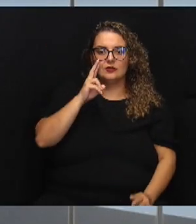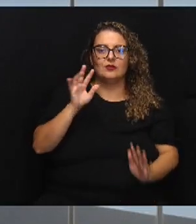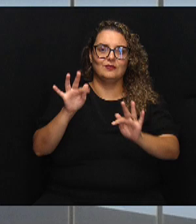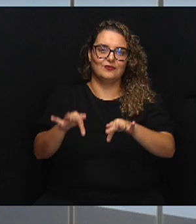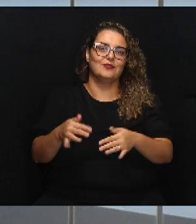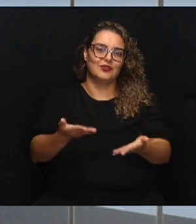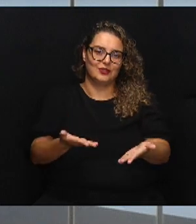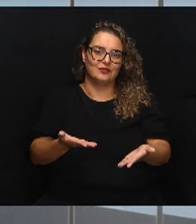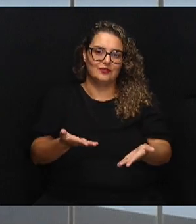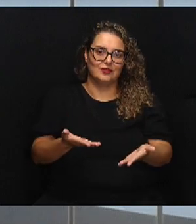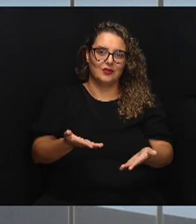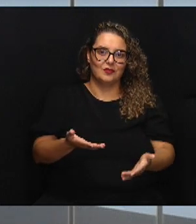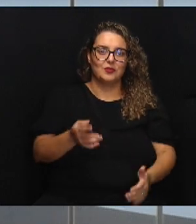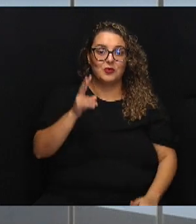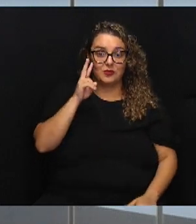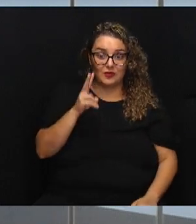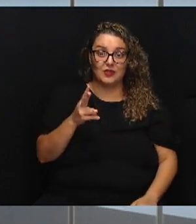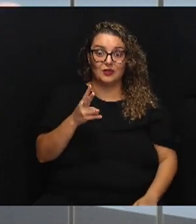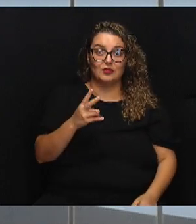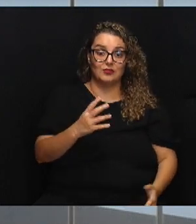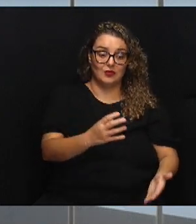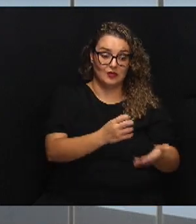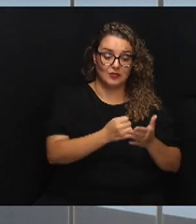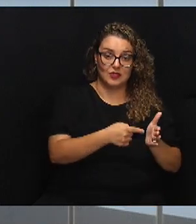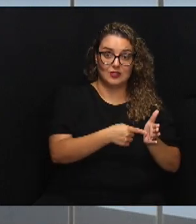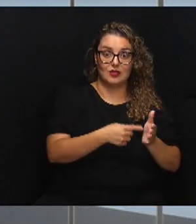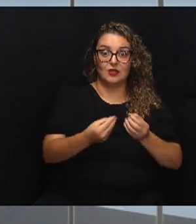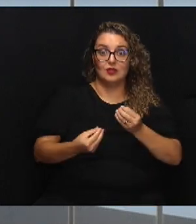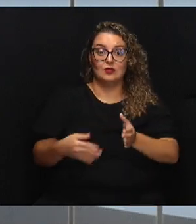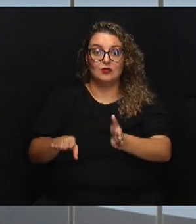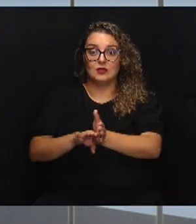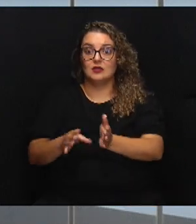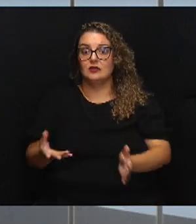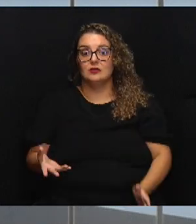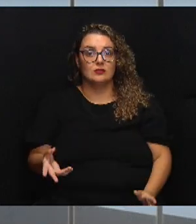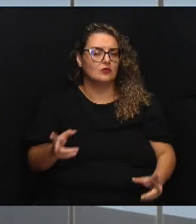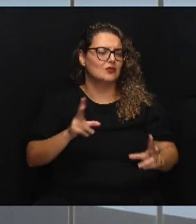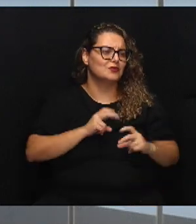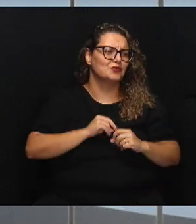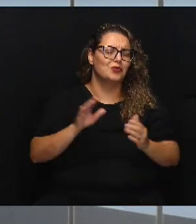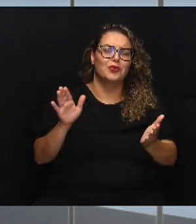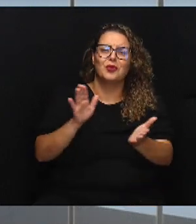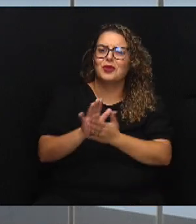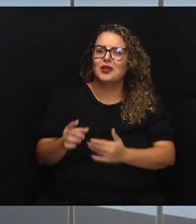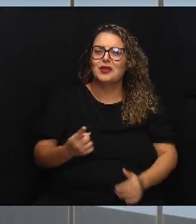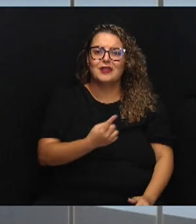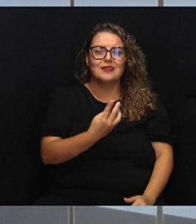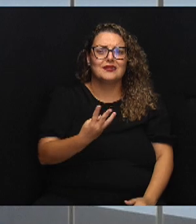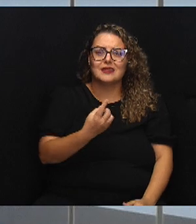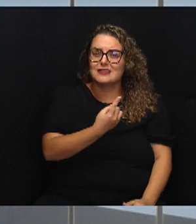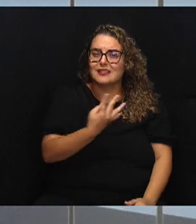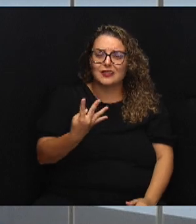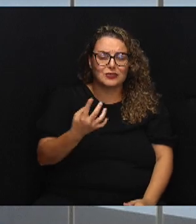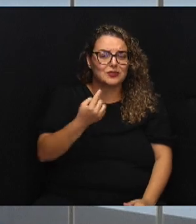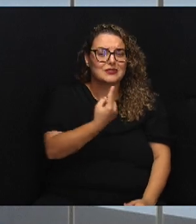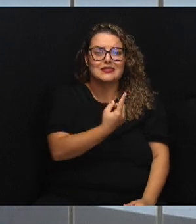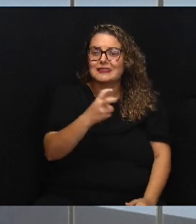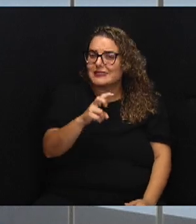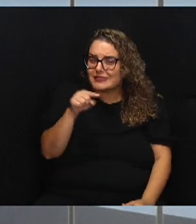deles. Porque... para eu ver, né, como eu tirei ele da denúncia e como ele foi. E assim, eram custos às vezes de 13, 14, 15 mil